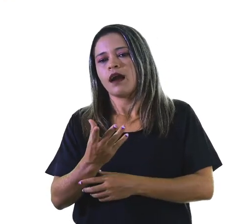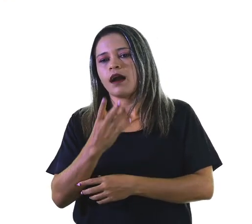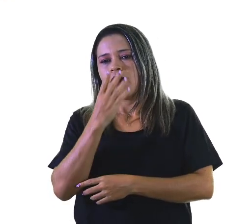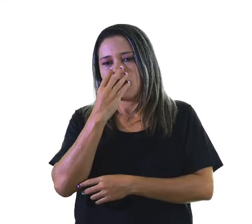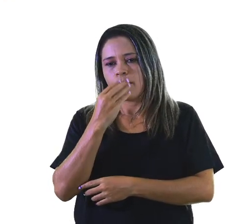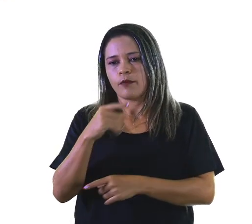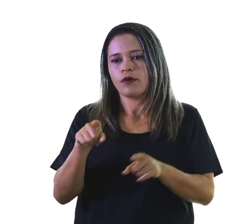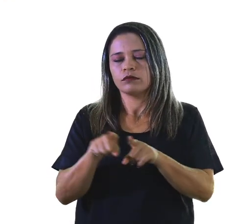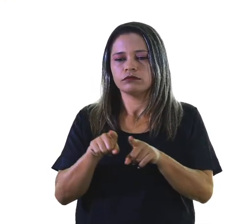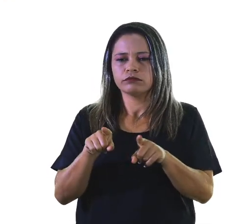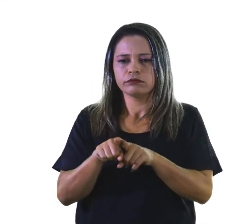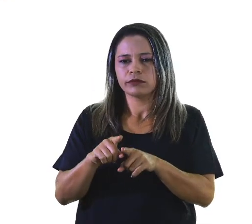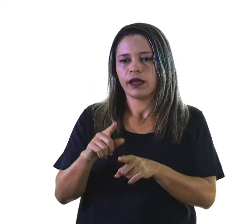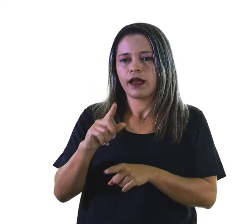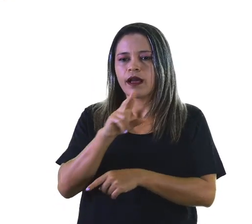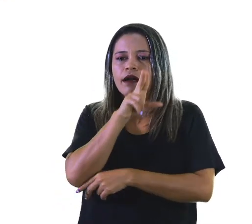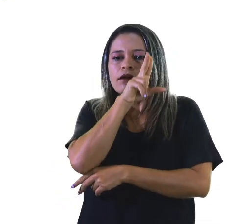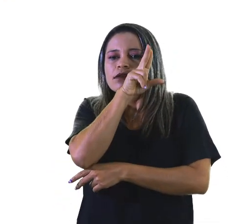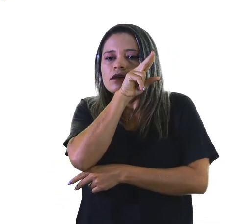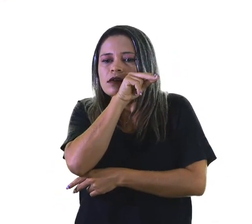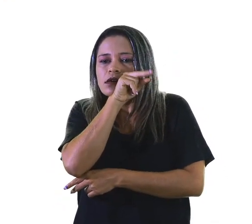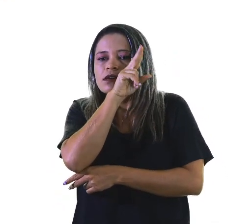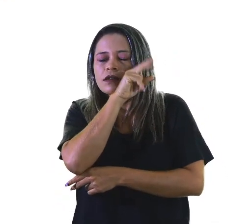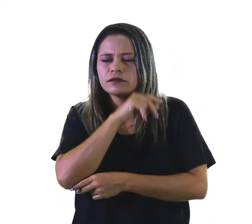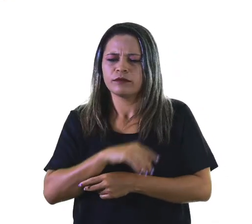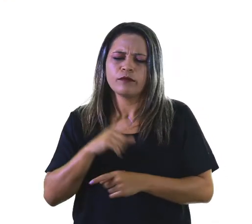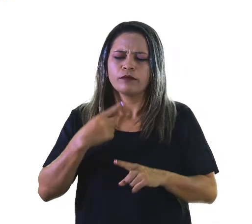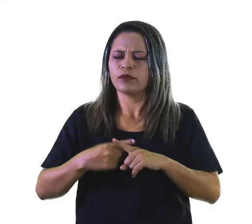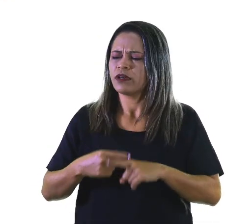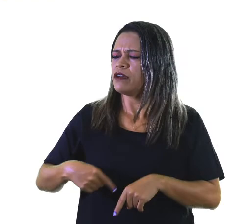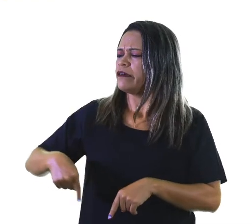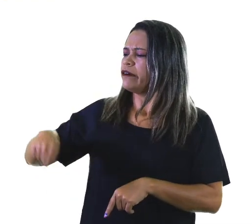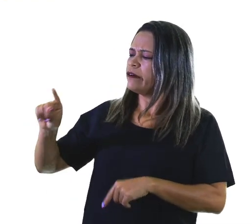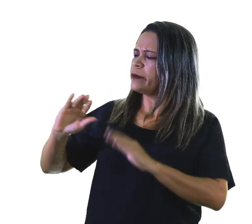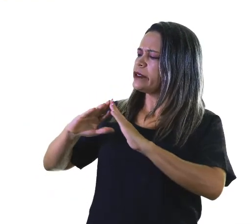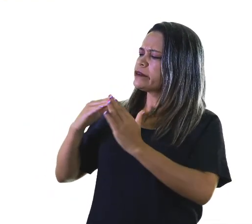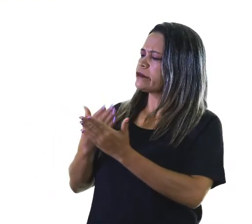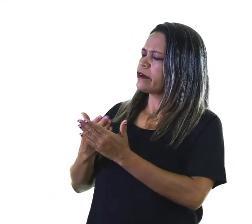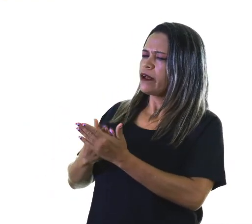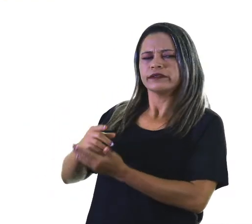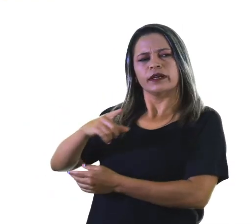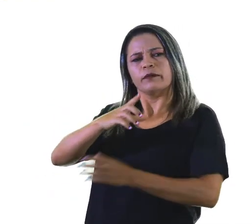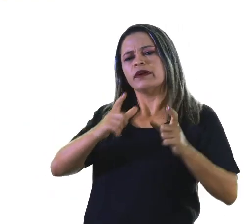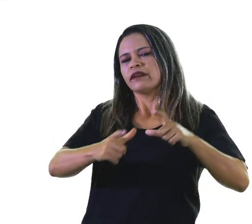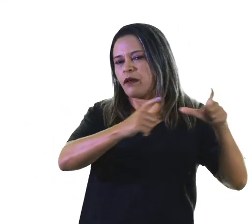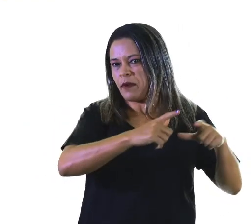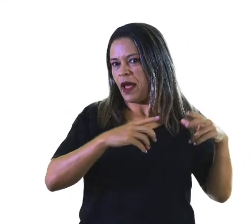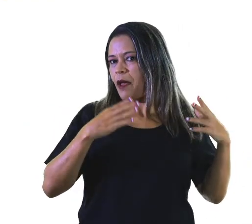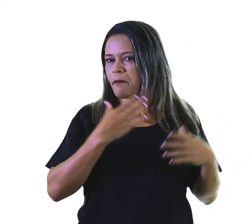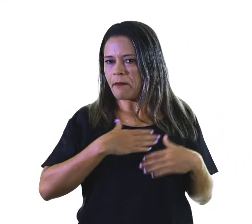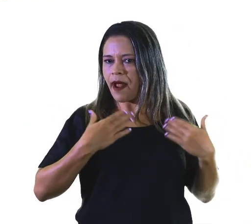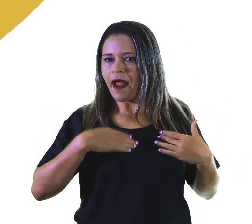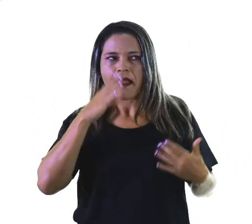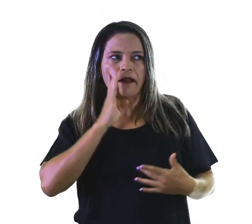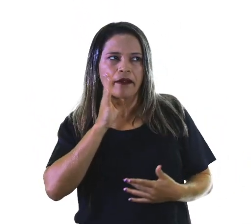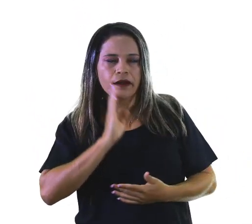que vais para a escola, havendo por aí tantos lugares bem mais alegres? Perguntou a